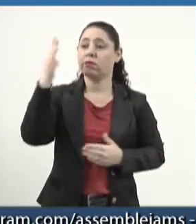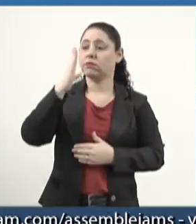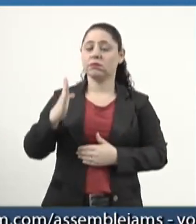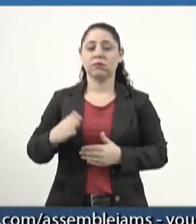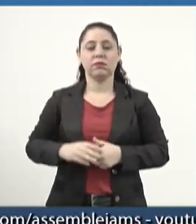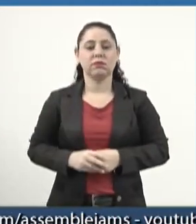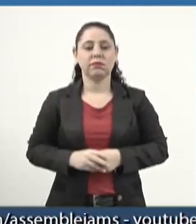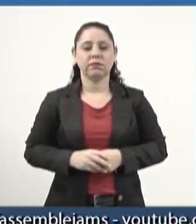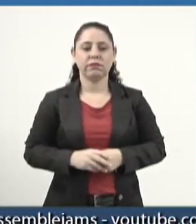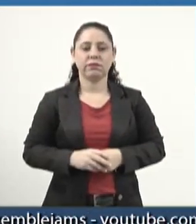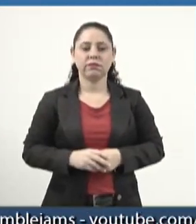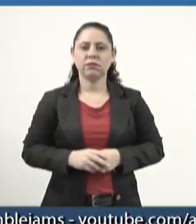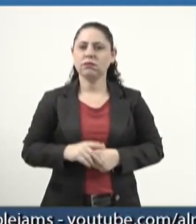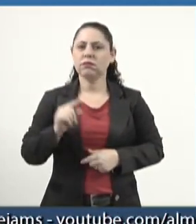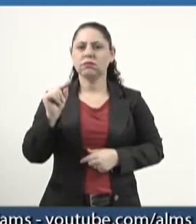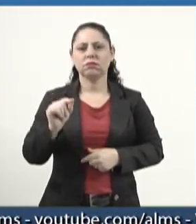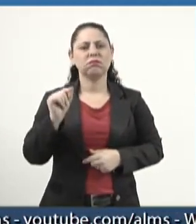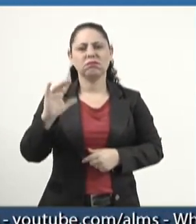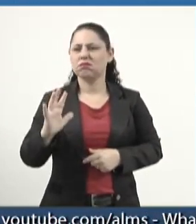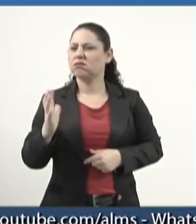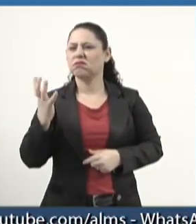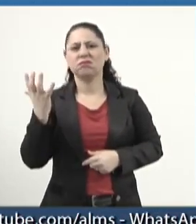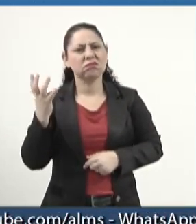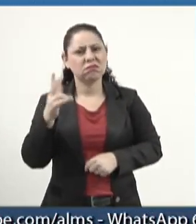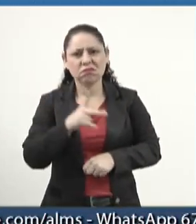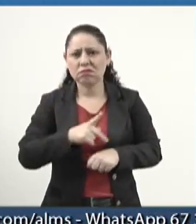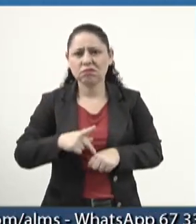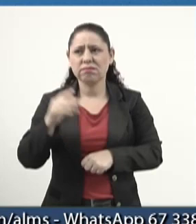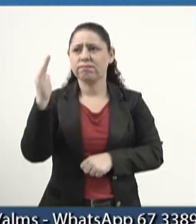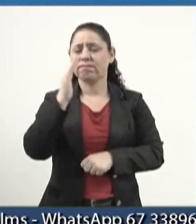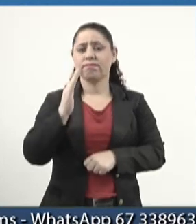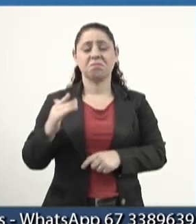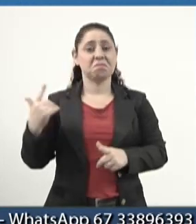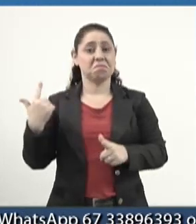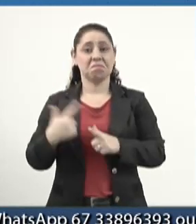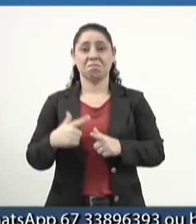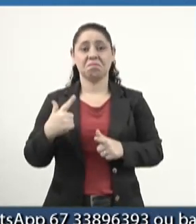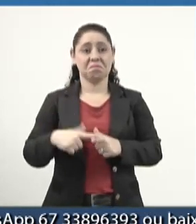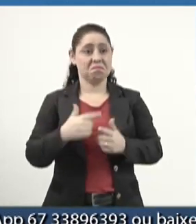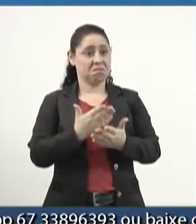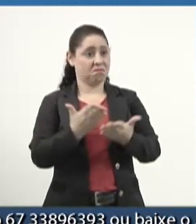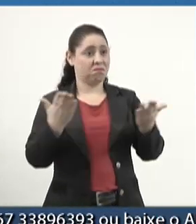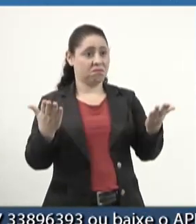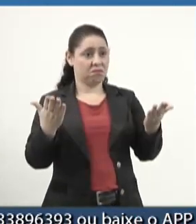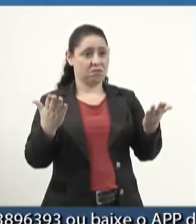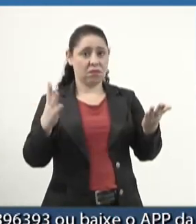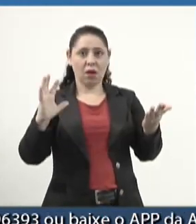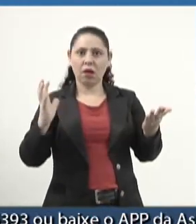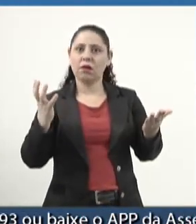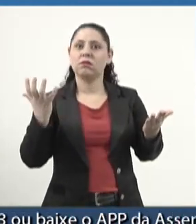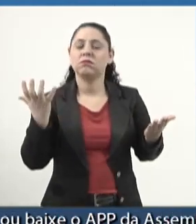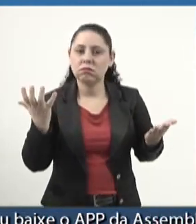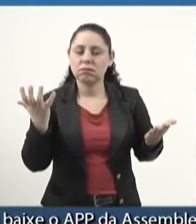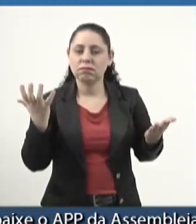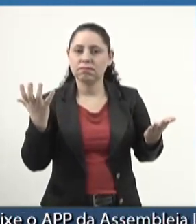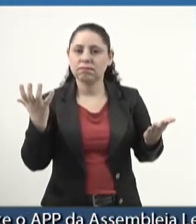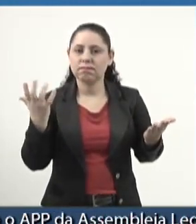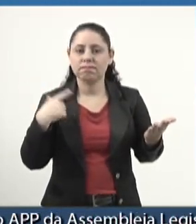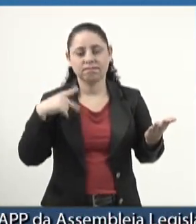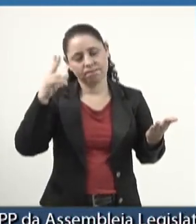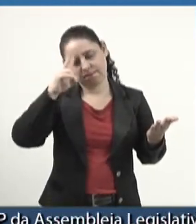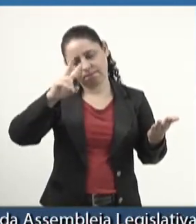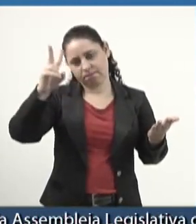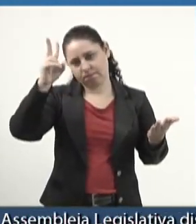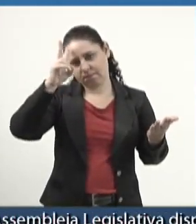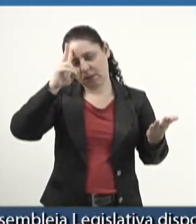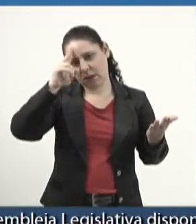brasileira era: o que está acontecendo no Brasil? Por que vocês deixaram isso acontecer? Eu me lembro de